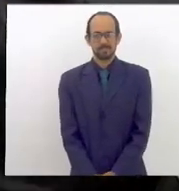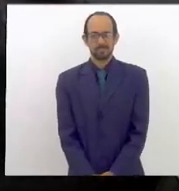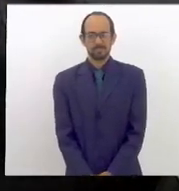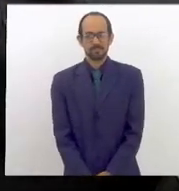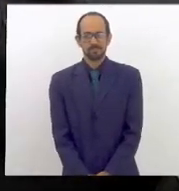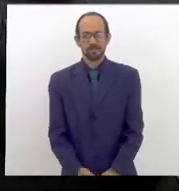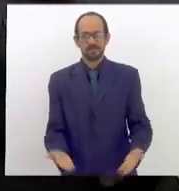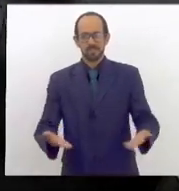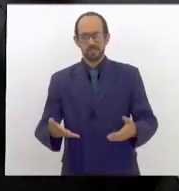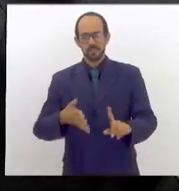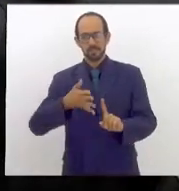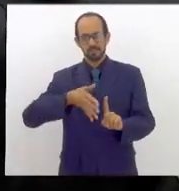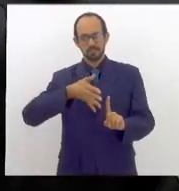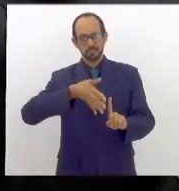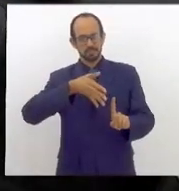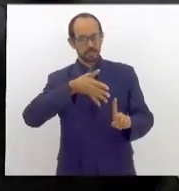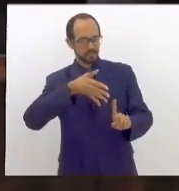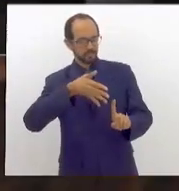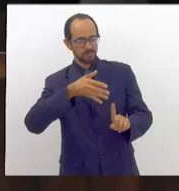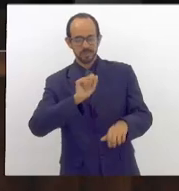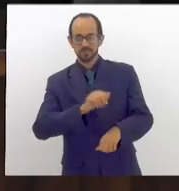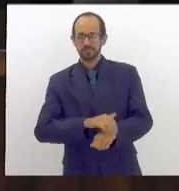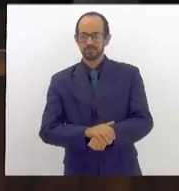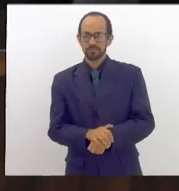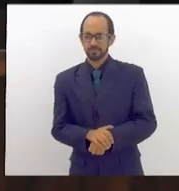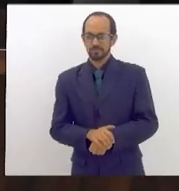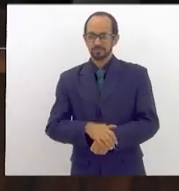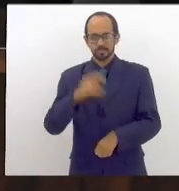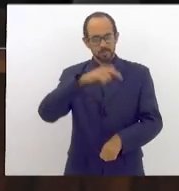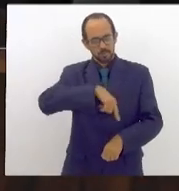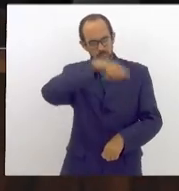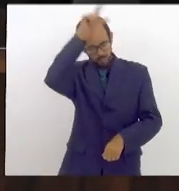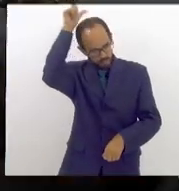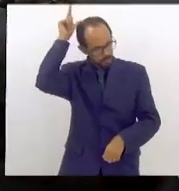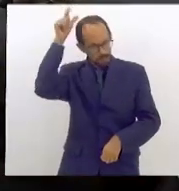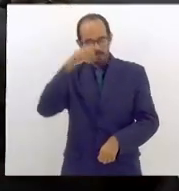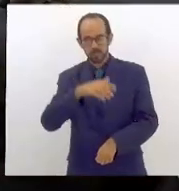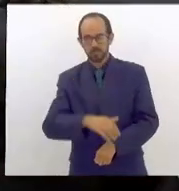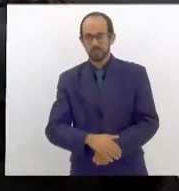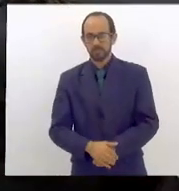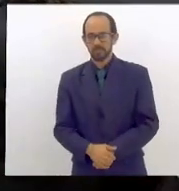passar a palavra ao nosso Luiz Paulo